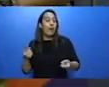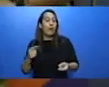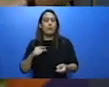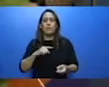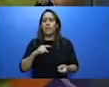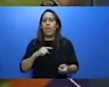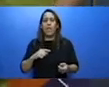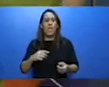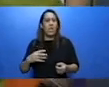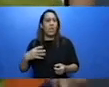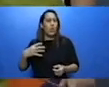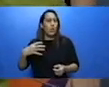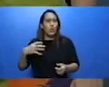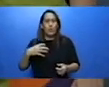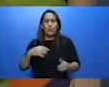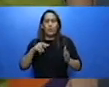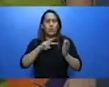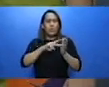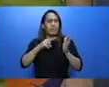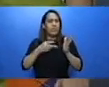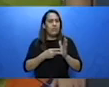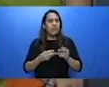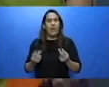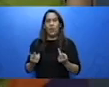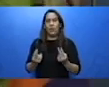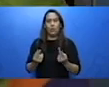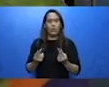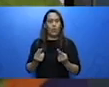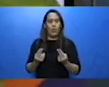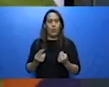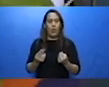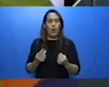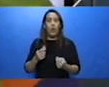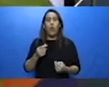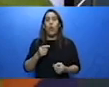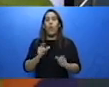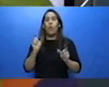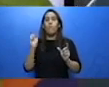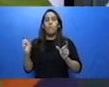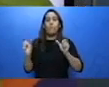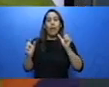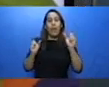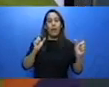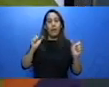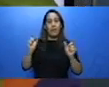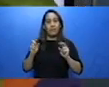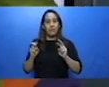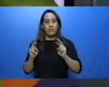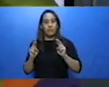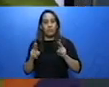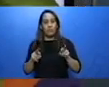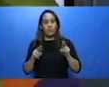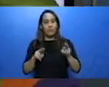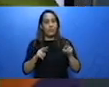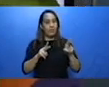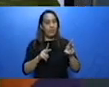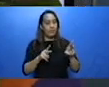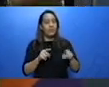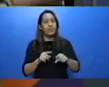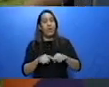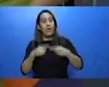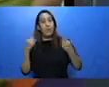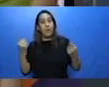significado. Lembra do início de nossa aula? Palavras diferentes com o mesmo